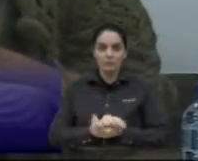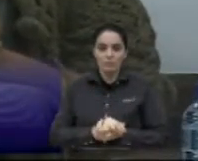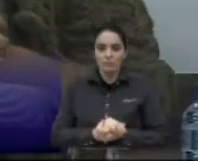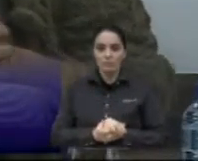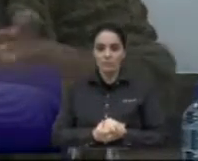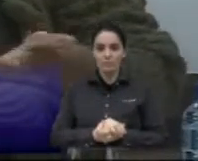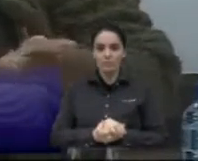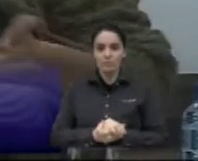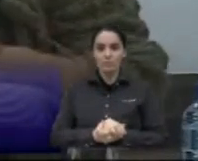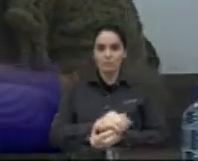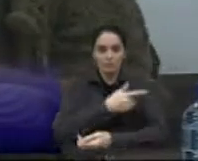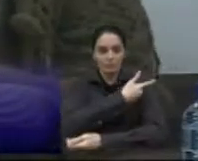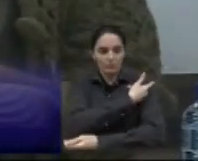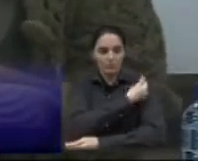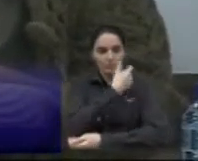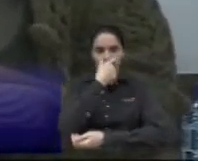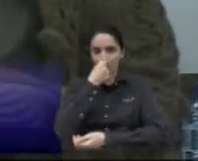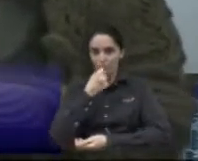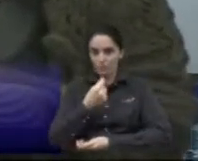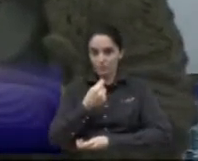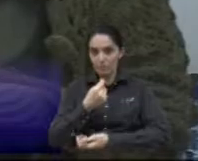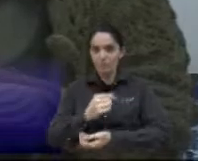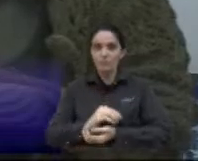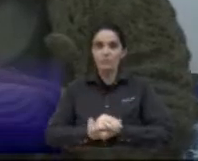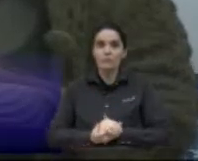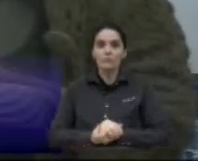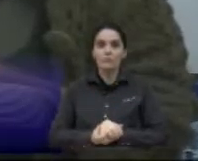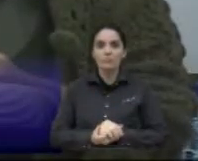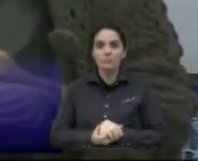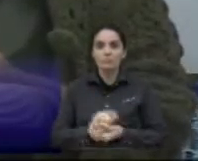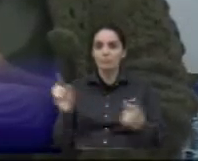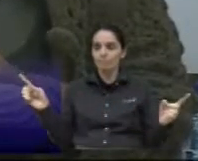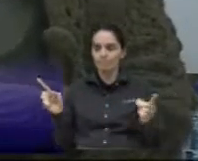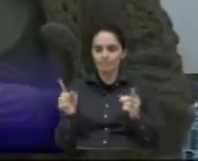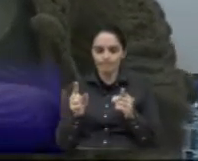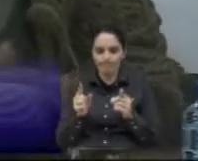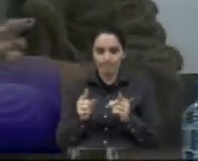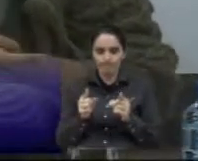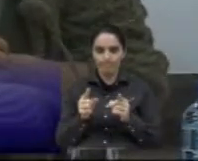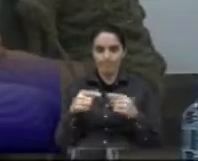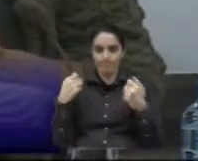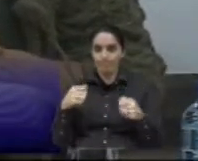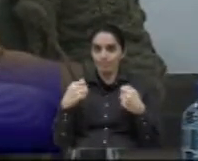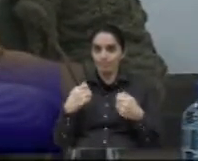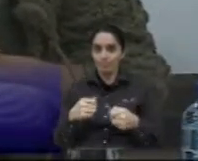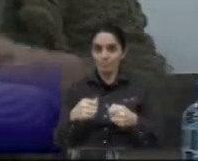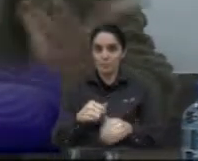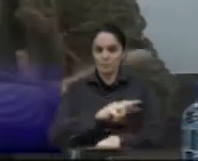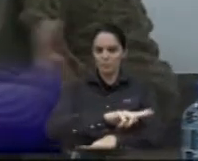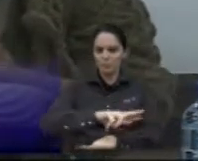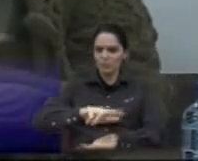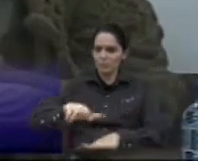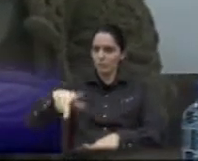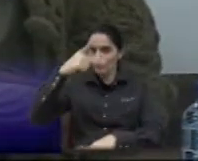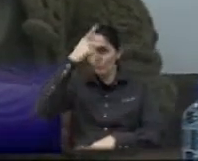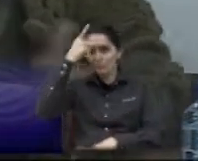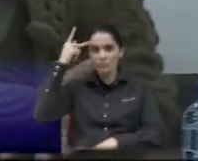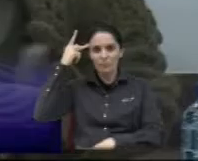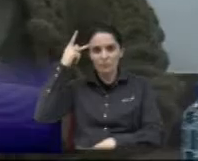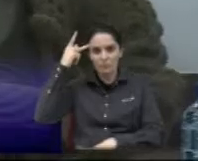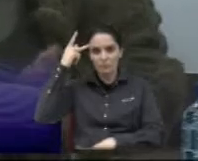a vacinação da gripe, que tem um período curto e que teria que atingir a um grande número de